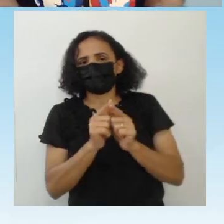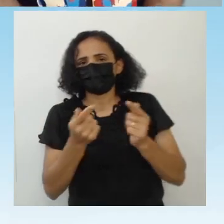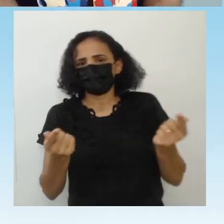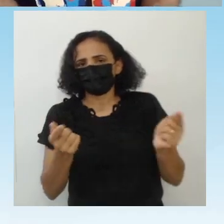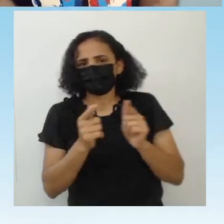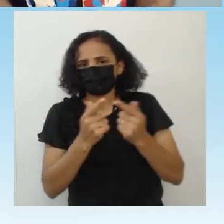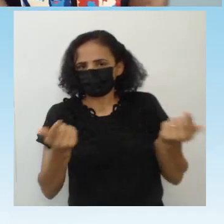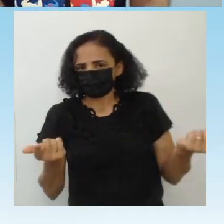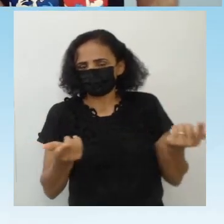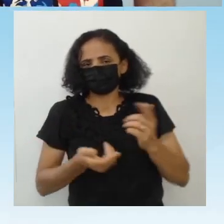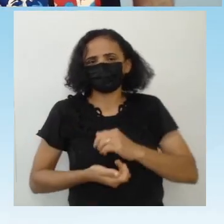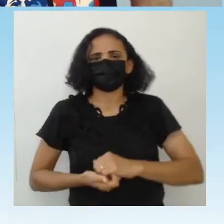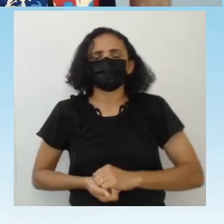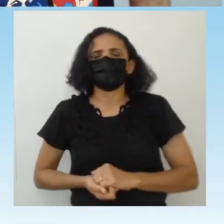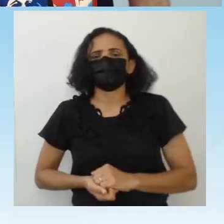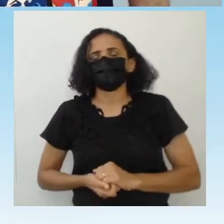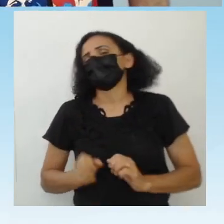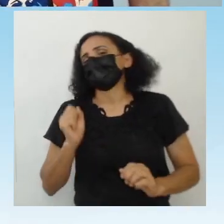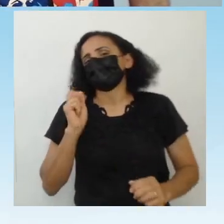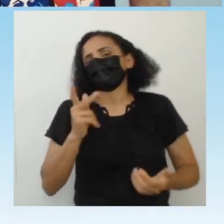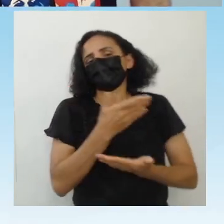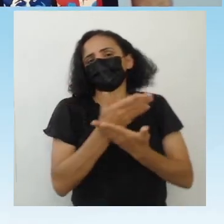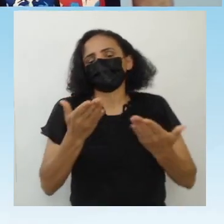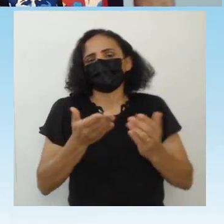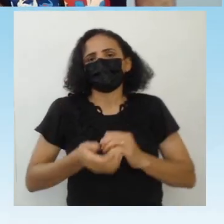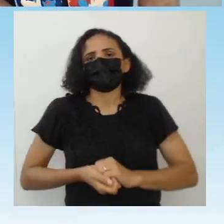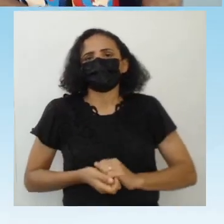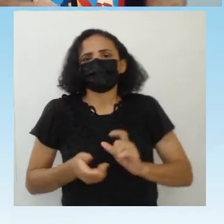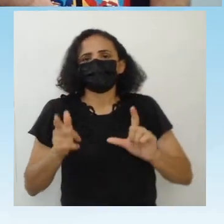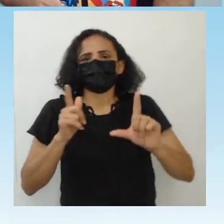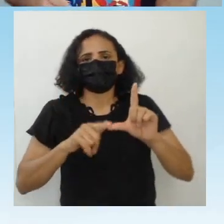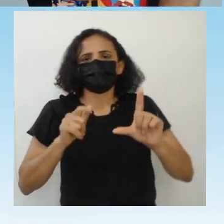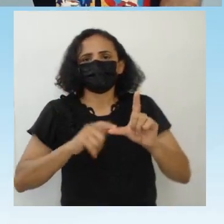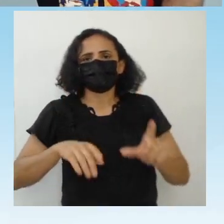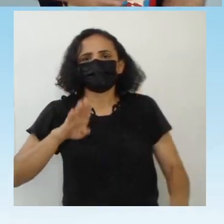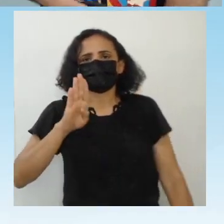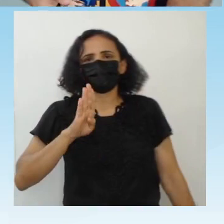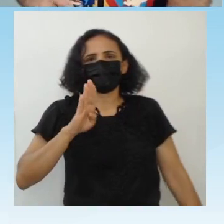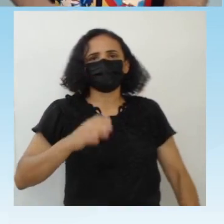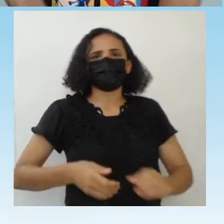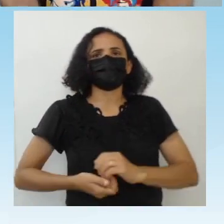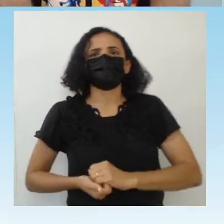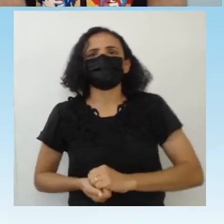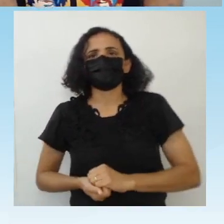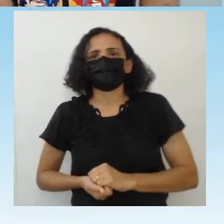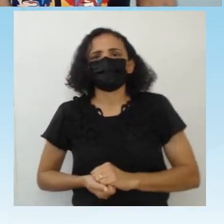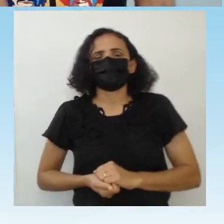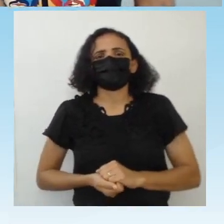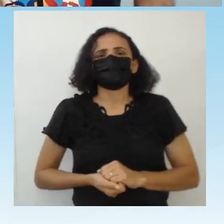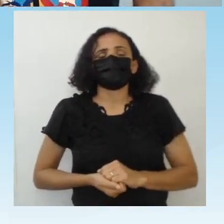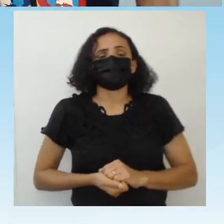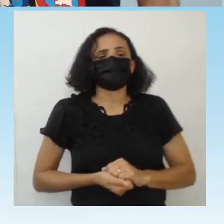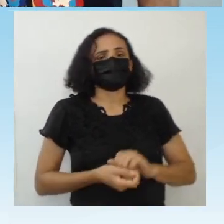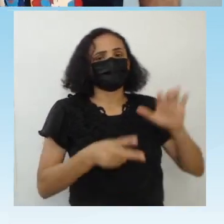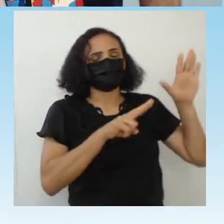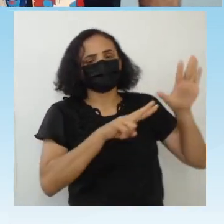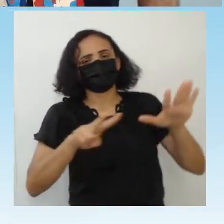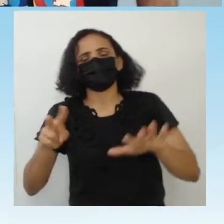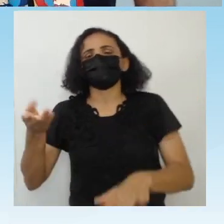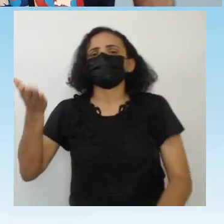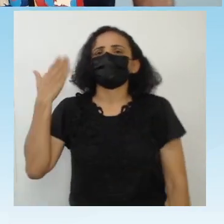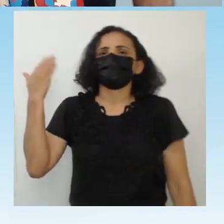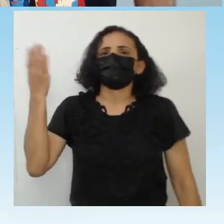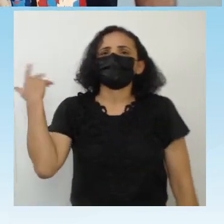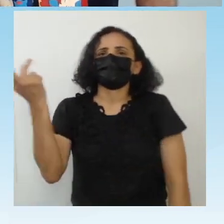na língua portuguesa, né? Ok? Portanto, letra B de bola. Na semana passada,